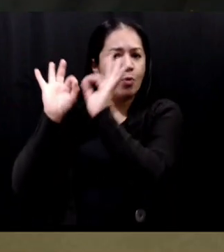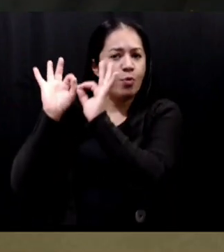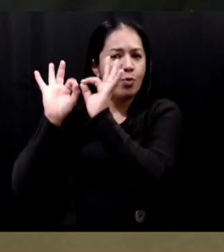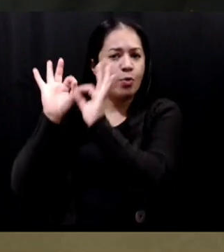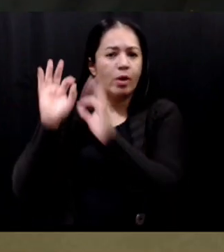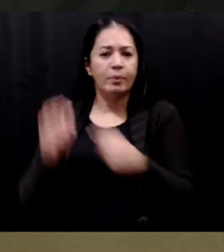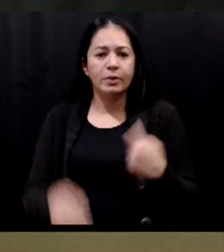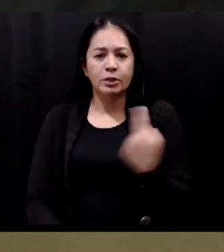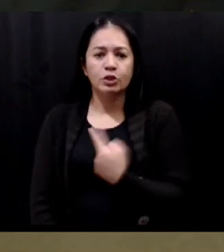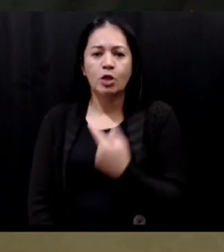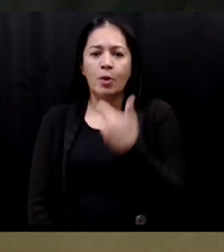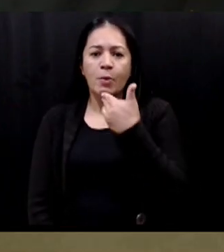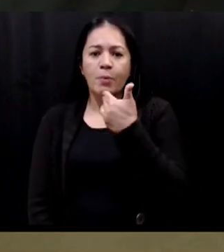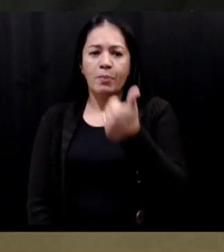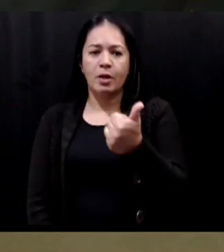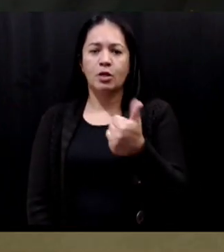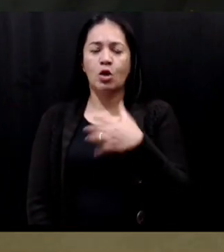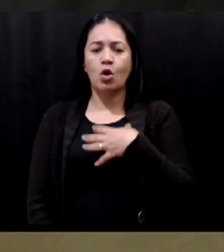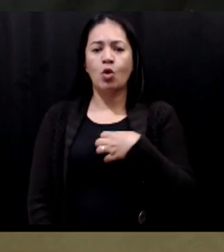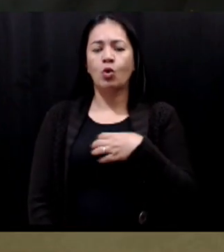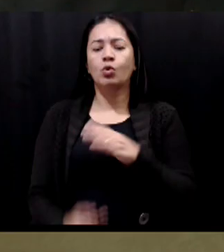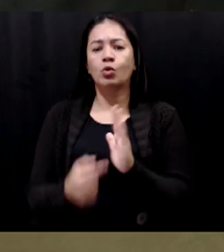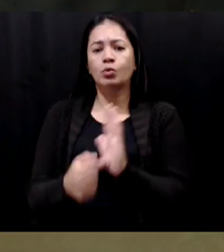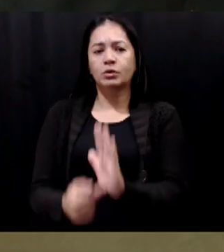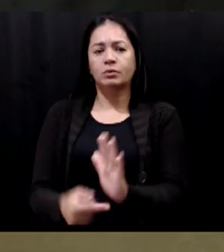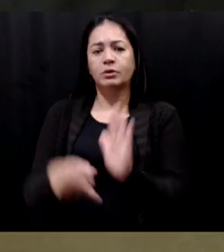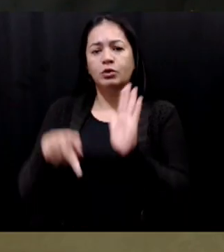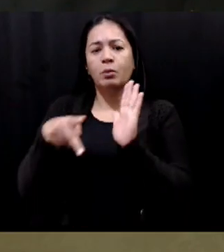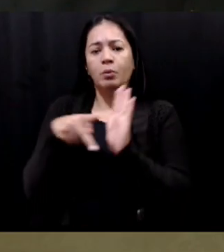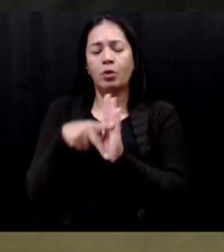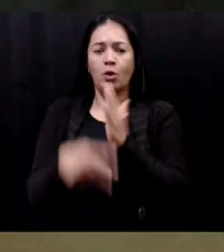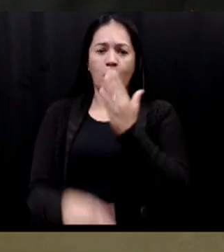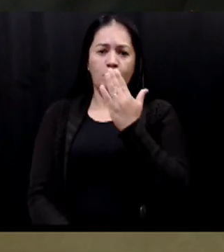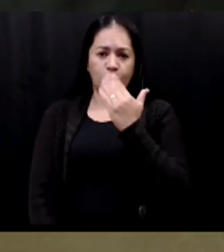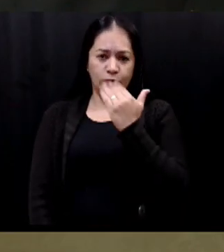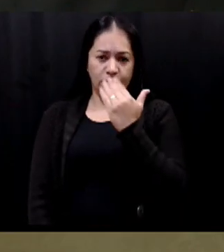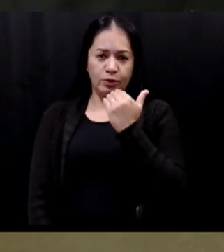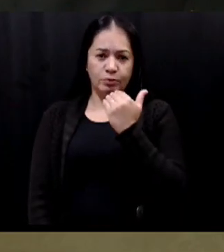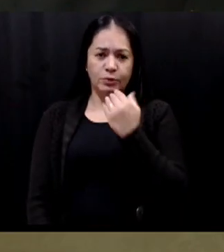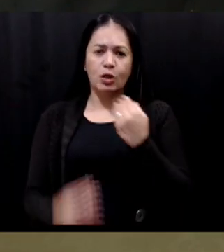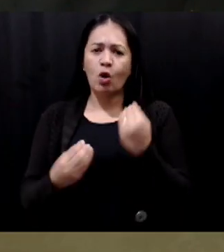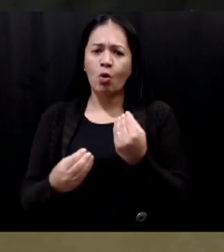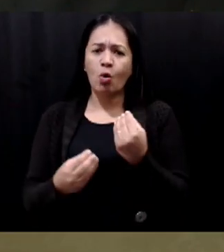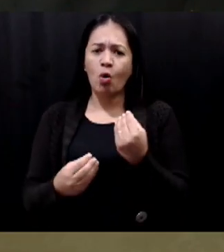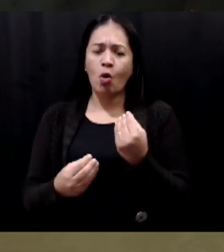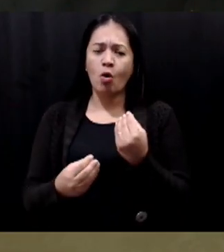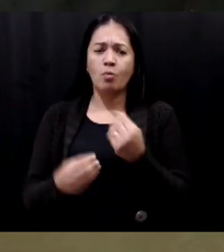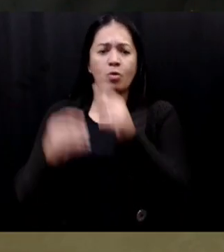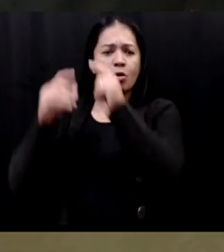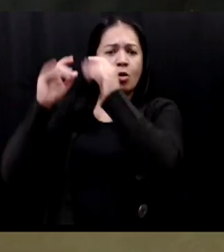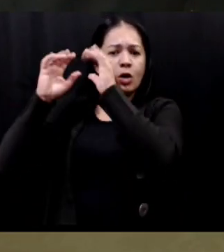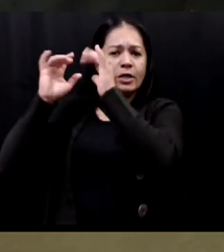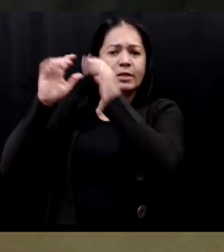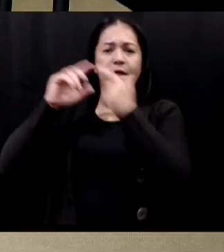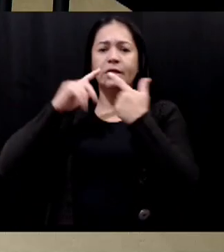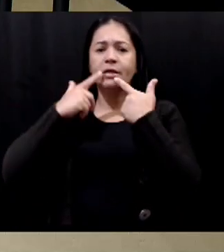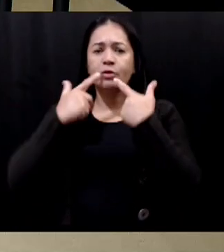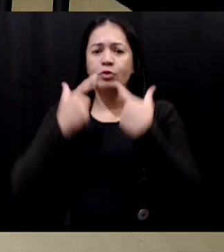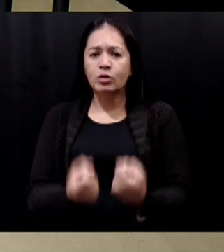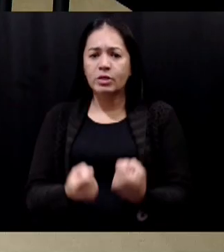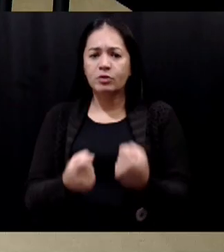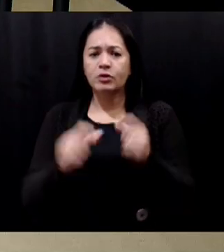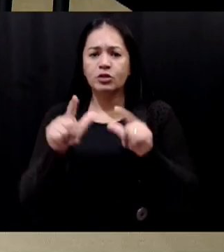melhore o comportamento alimentar? Como é que a programação neurolinguística trabalha nessa reprogramação? Isso é possível?